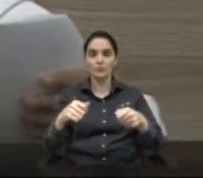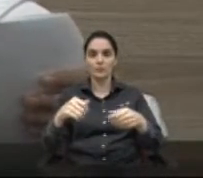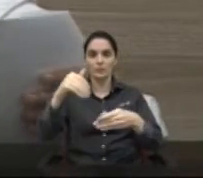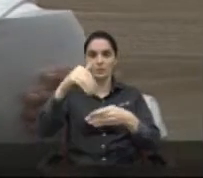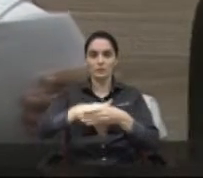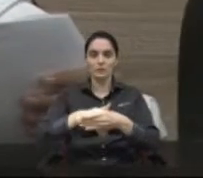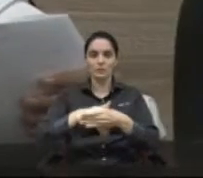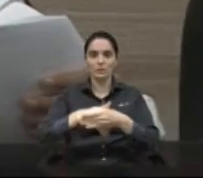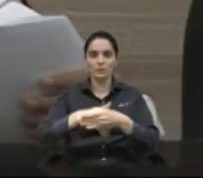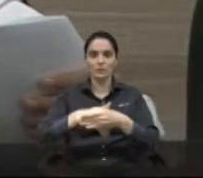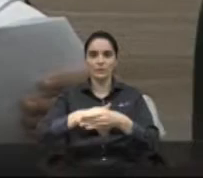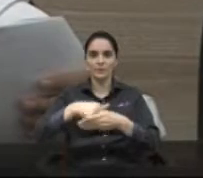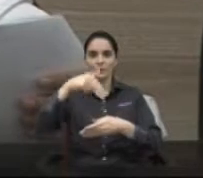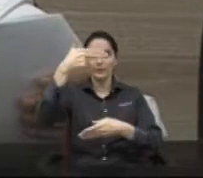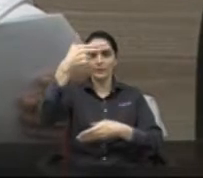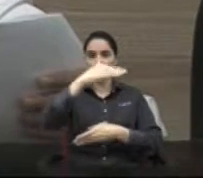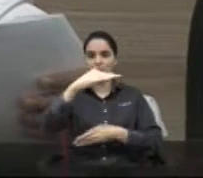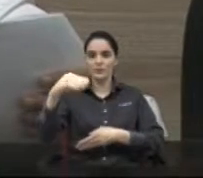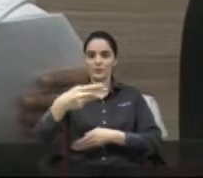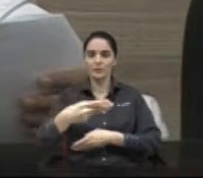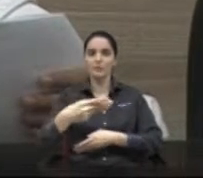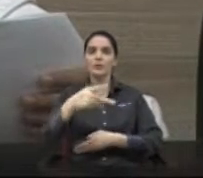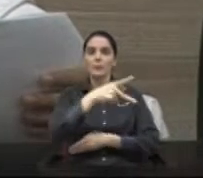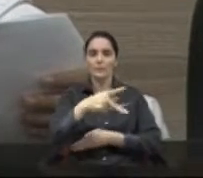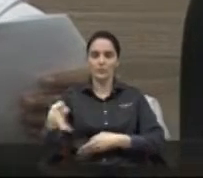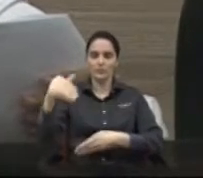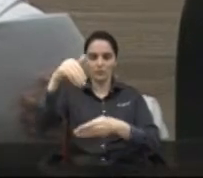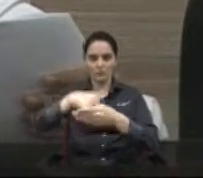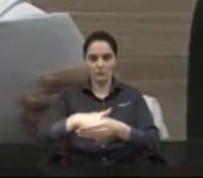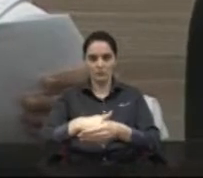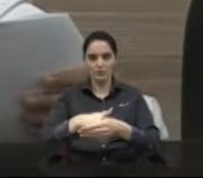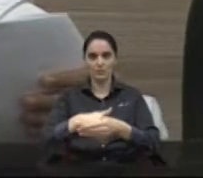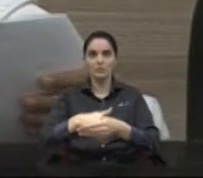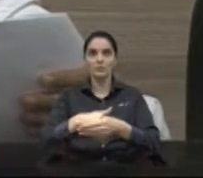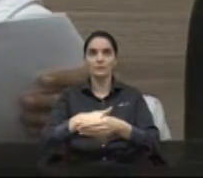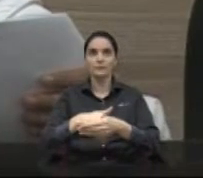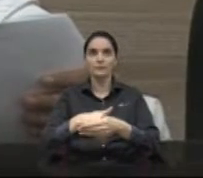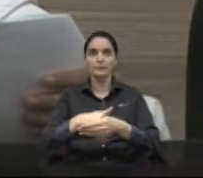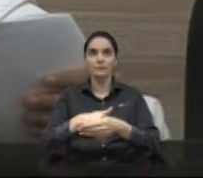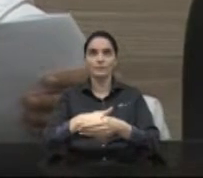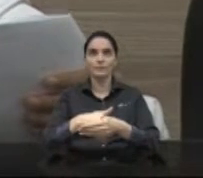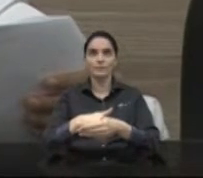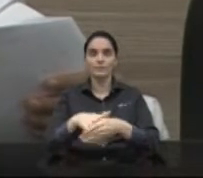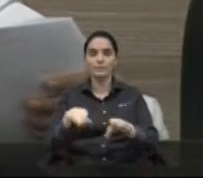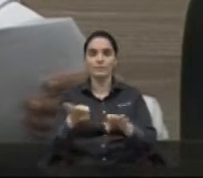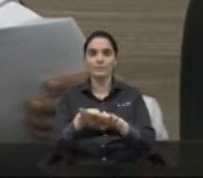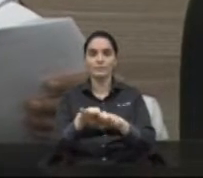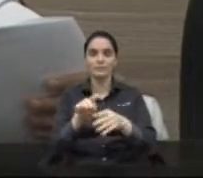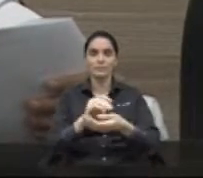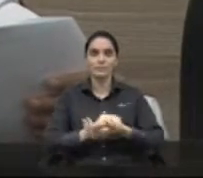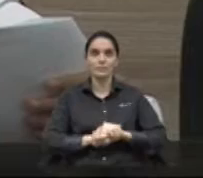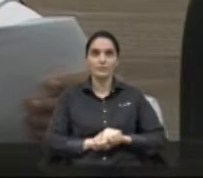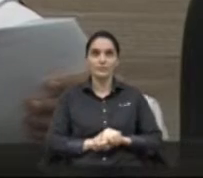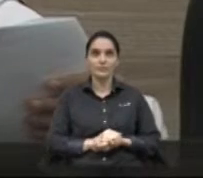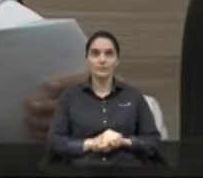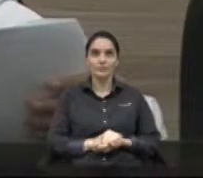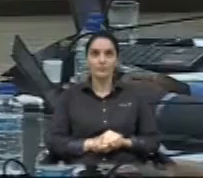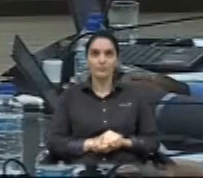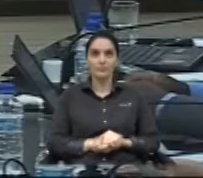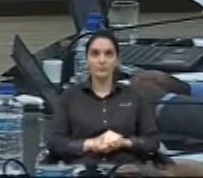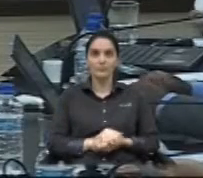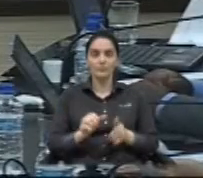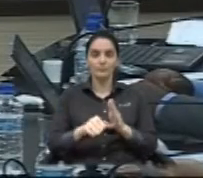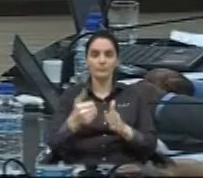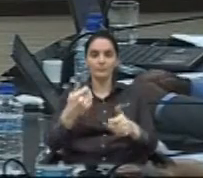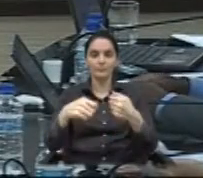2/3 para aprovação e o presidente vota e eu faço questão de votar. O